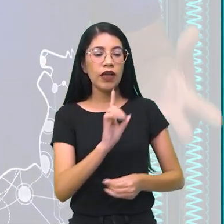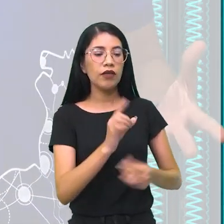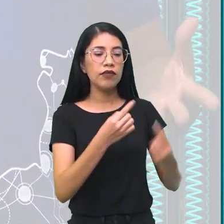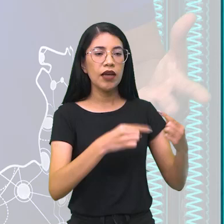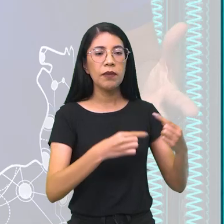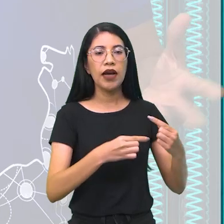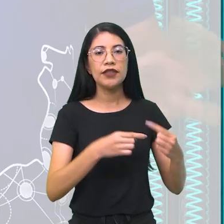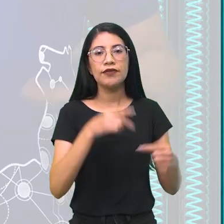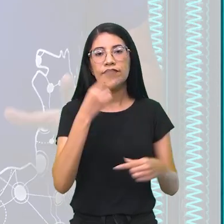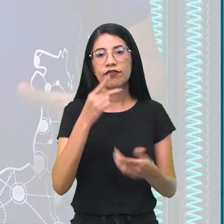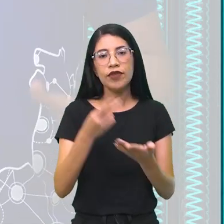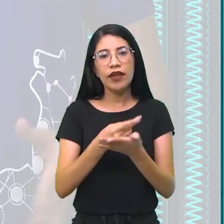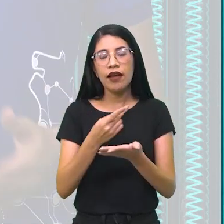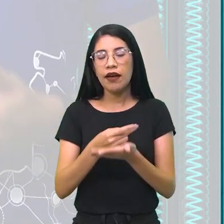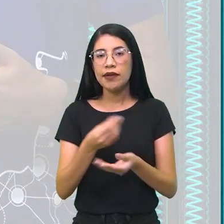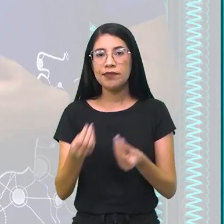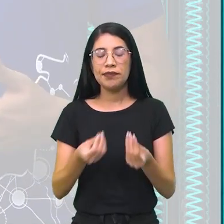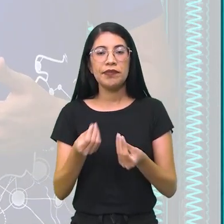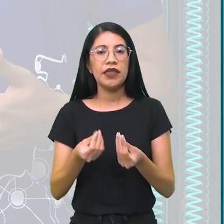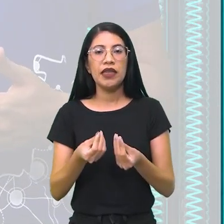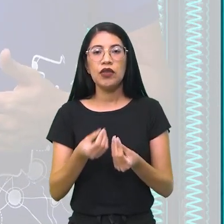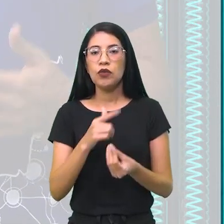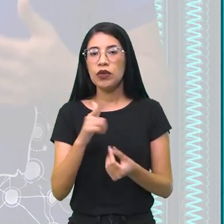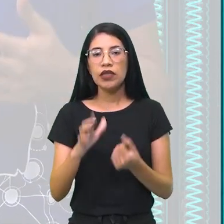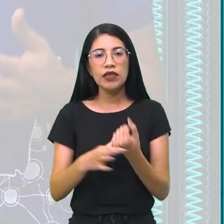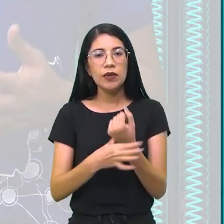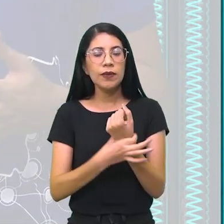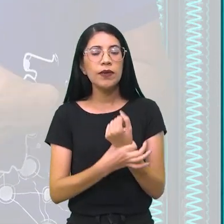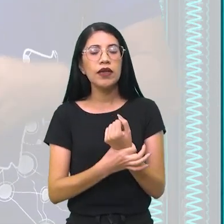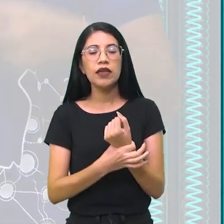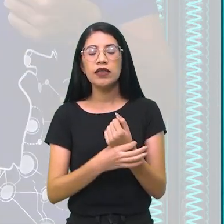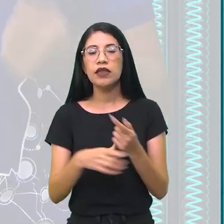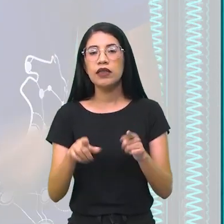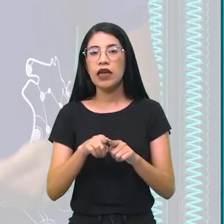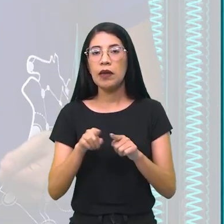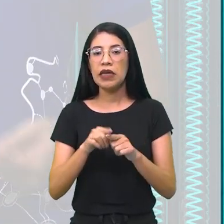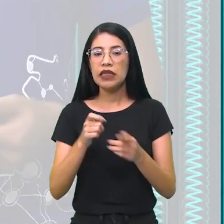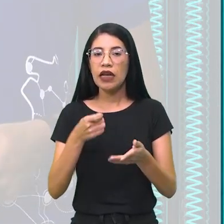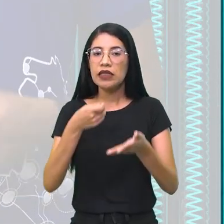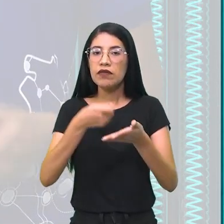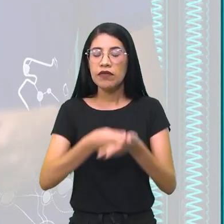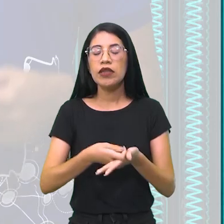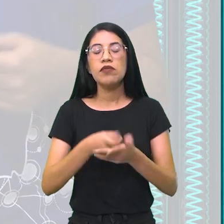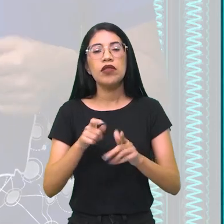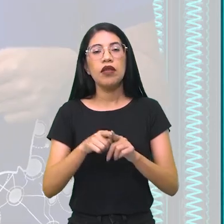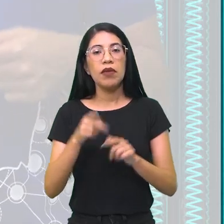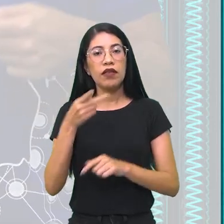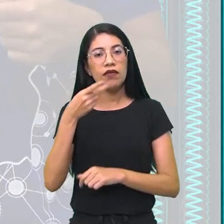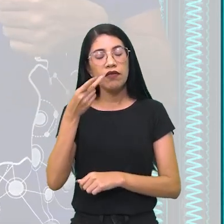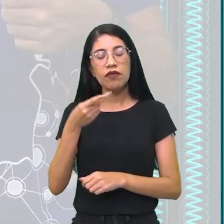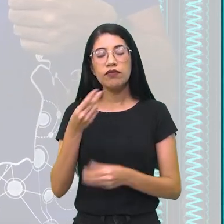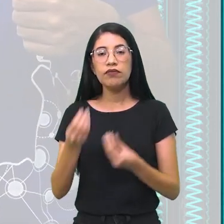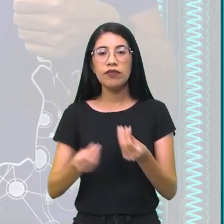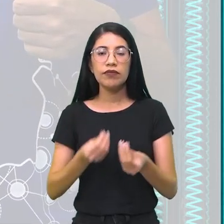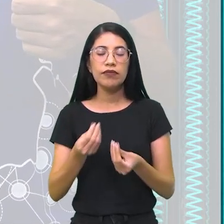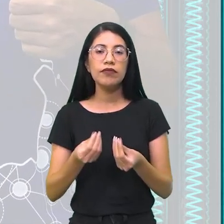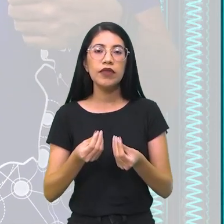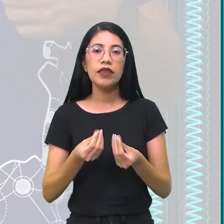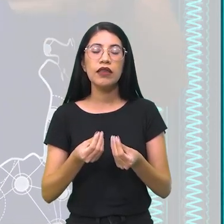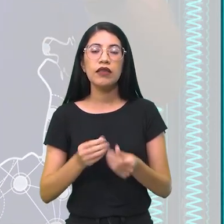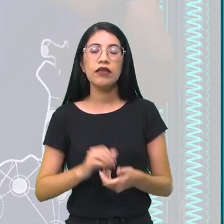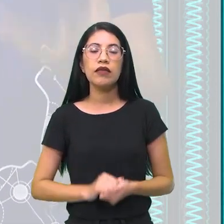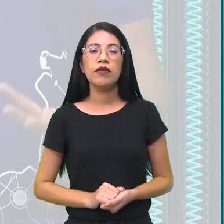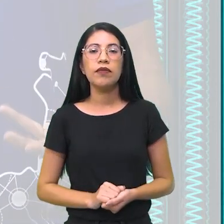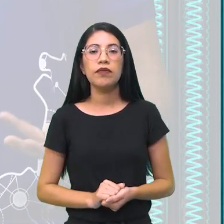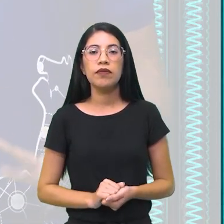tudo errado? Você não vai passar segurança, né? Você não vai passar ali uma firmeza na sua fala, né? Você não